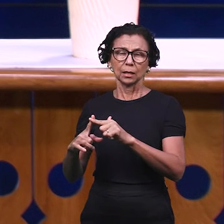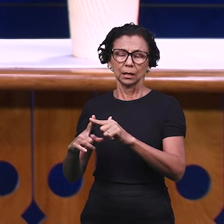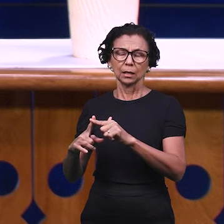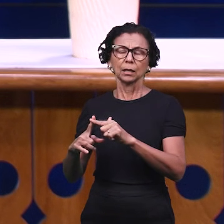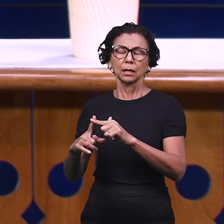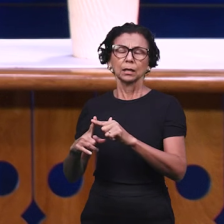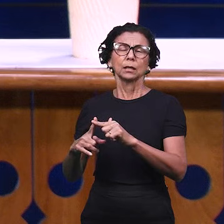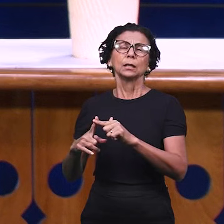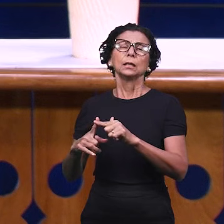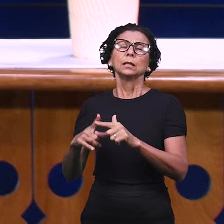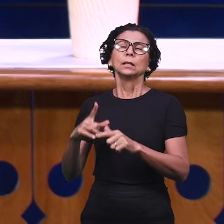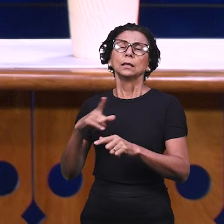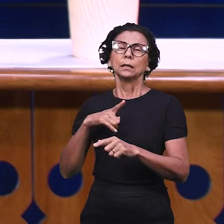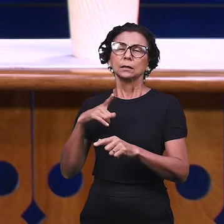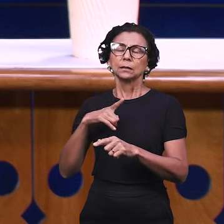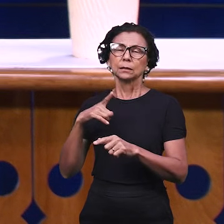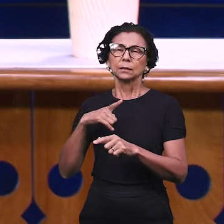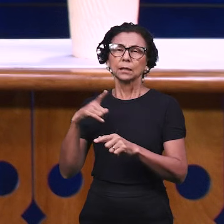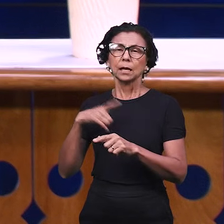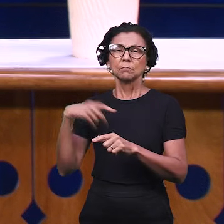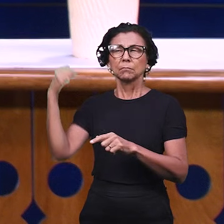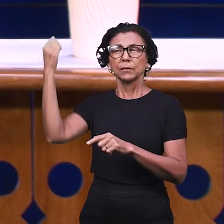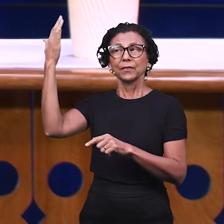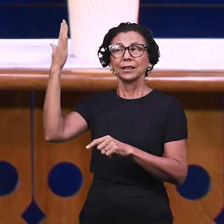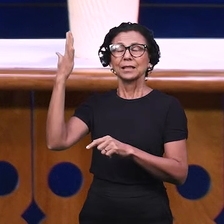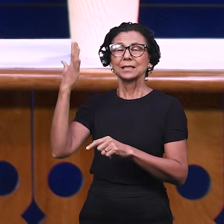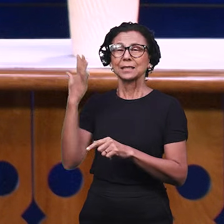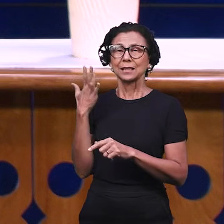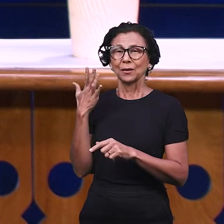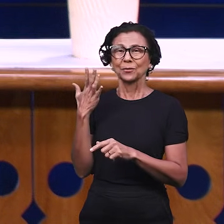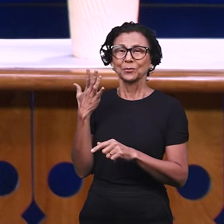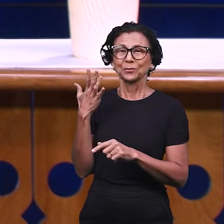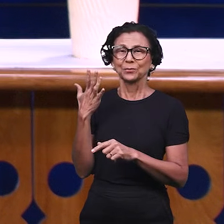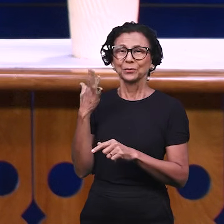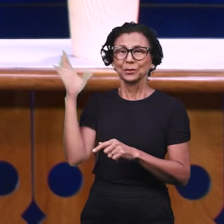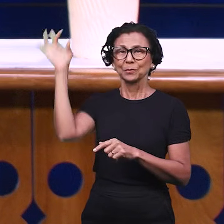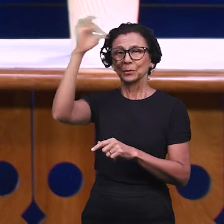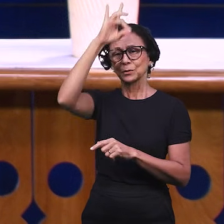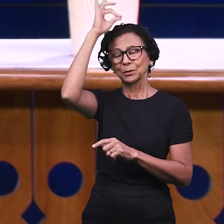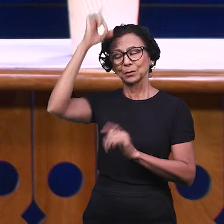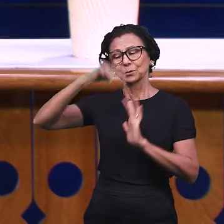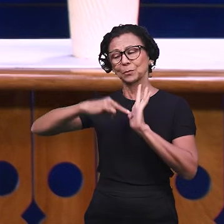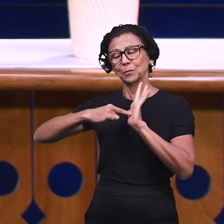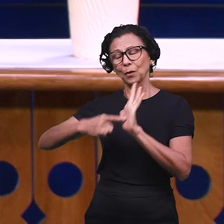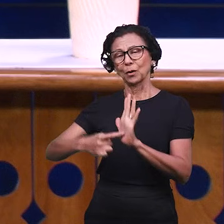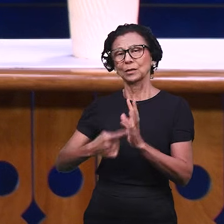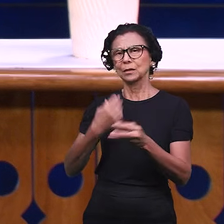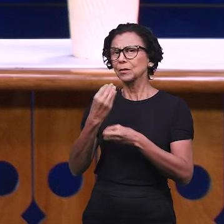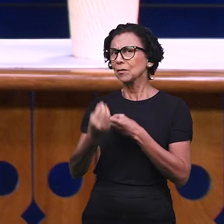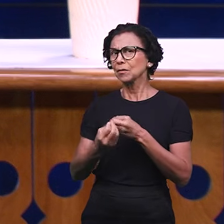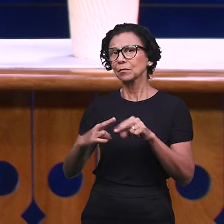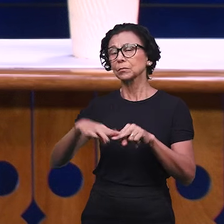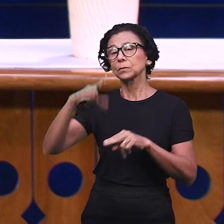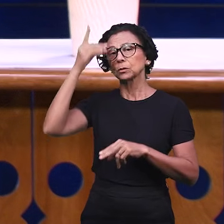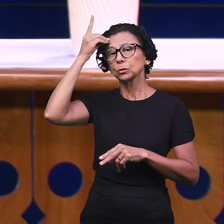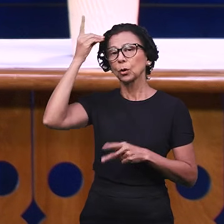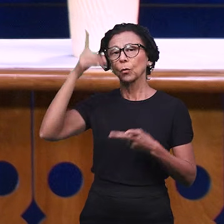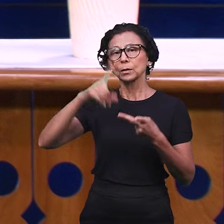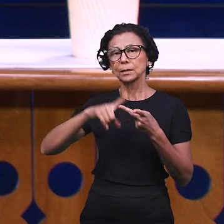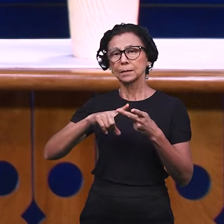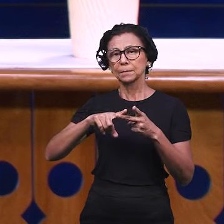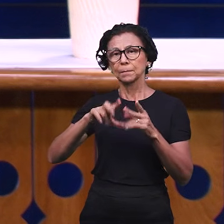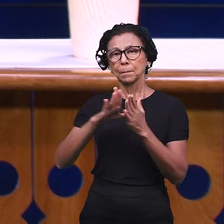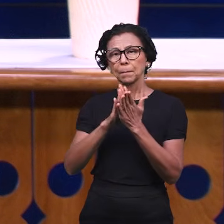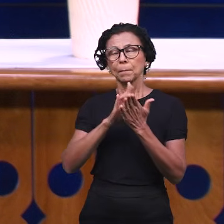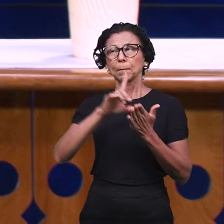informações, tudo aquilo que o Senhor Jesus quer para ela. E como? Através dos dons espirituais,